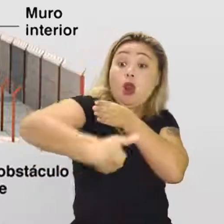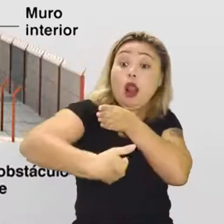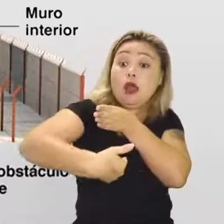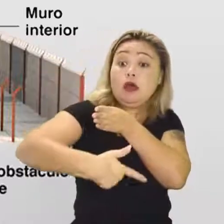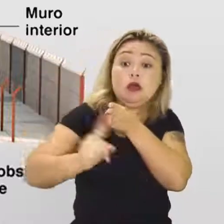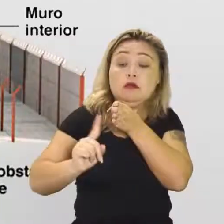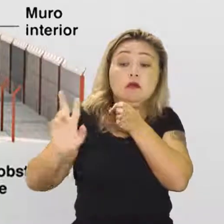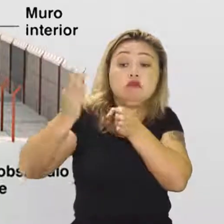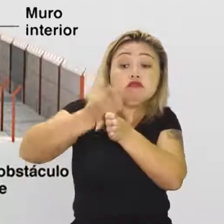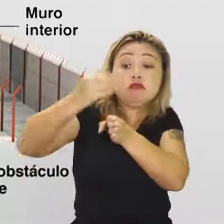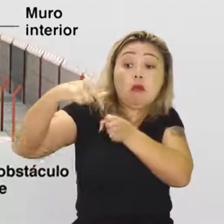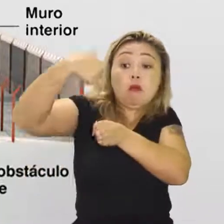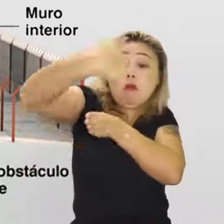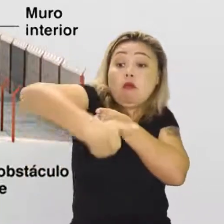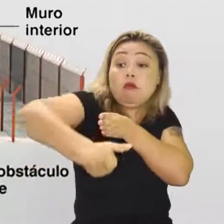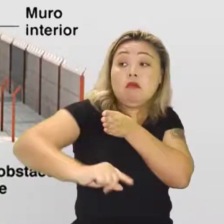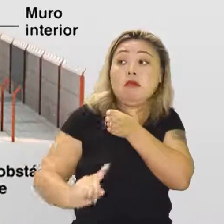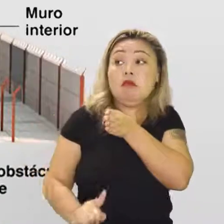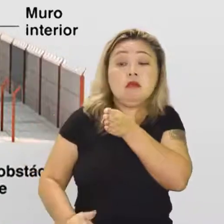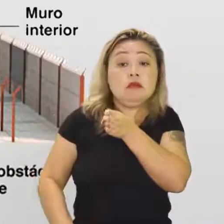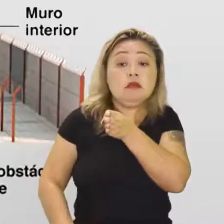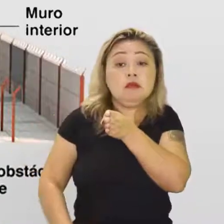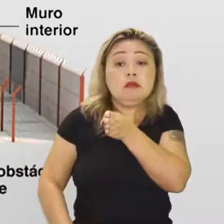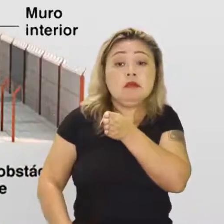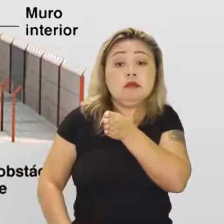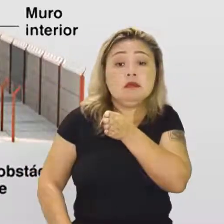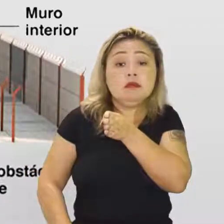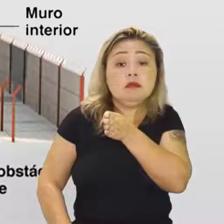muro. Tá?